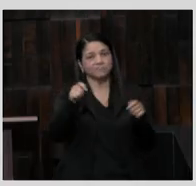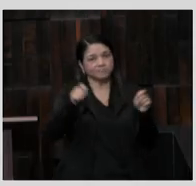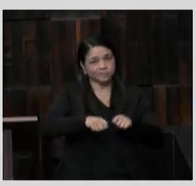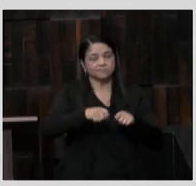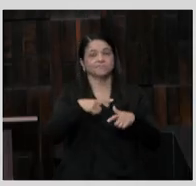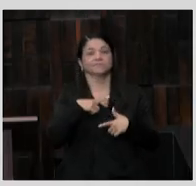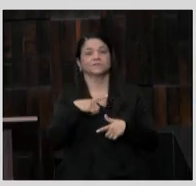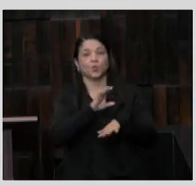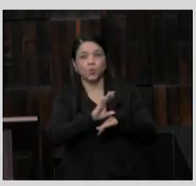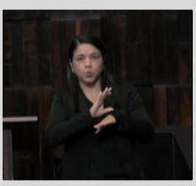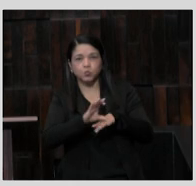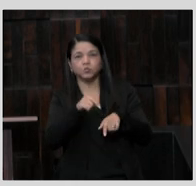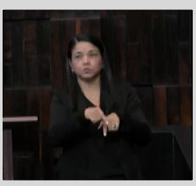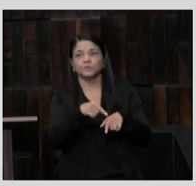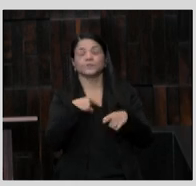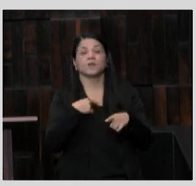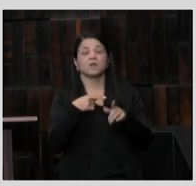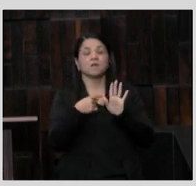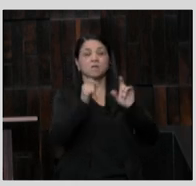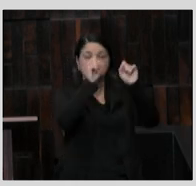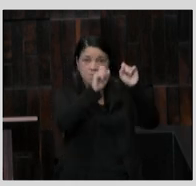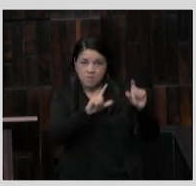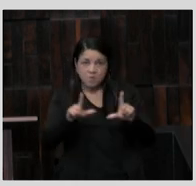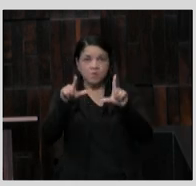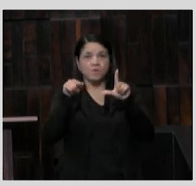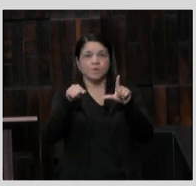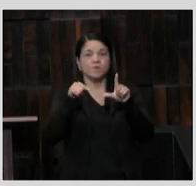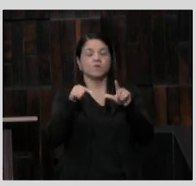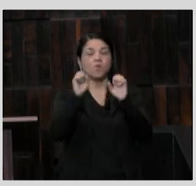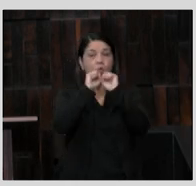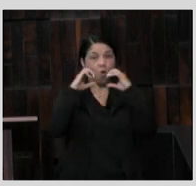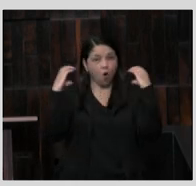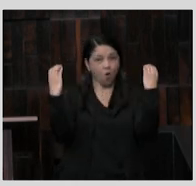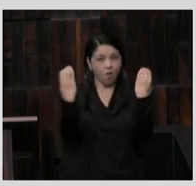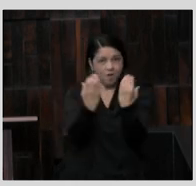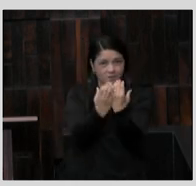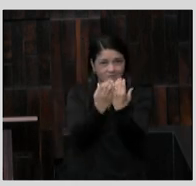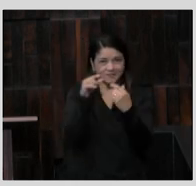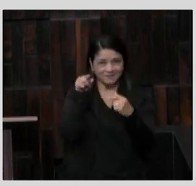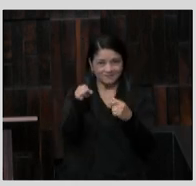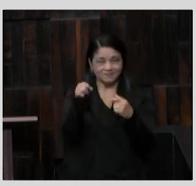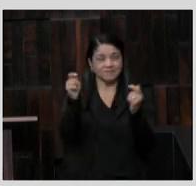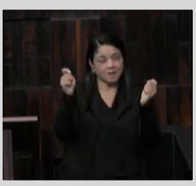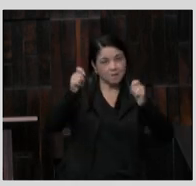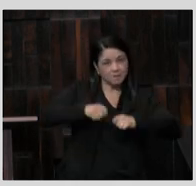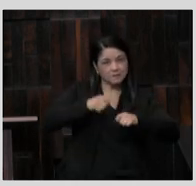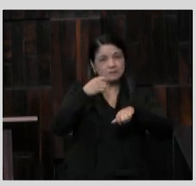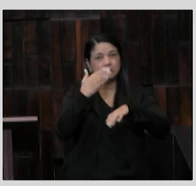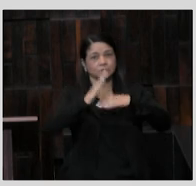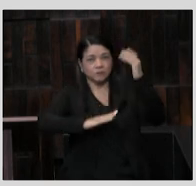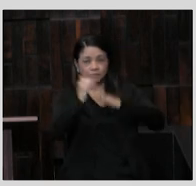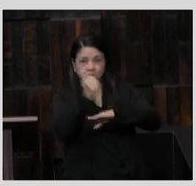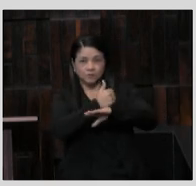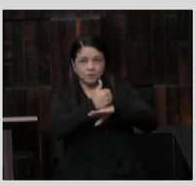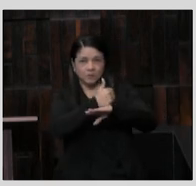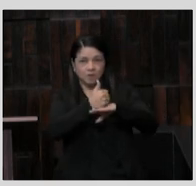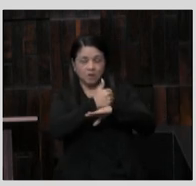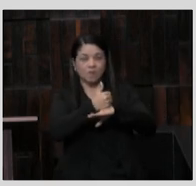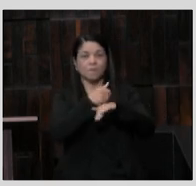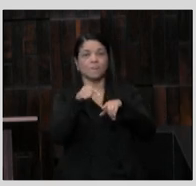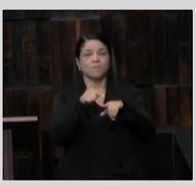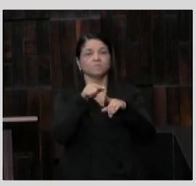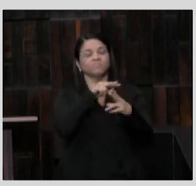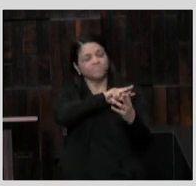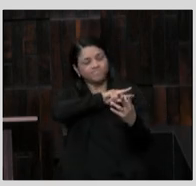por favor. Ali eu trouxe um pouco falando sobre esse congresso, que se vocês também falando de capacitação profissional, é um congresso onde nós vamos